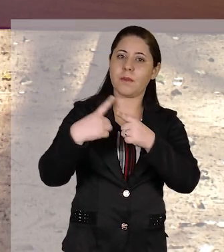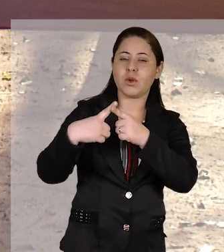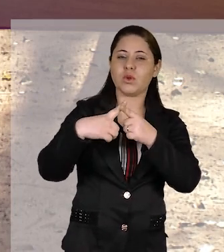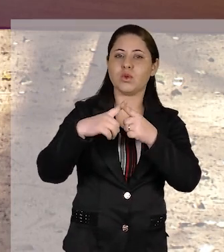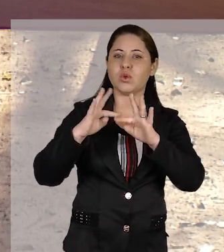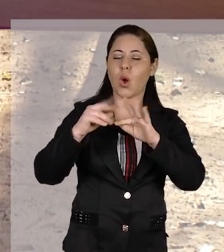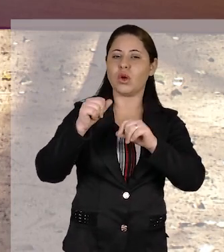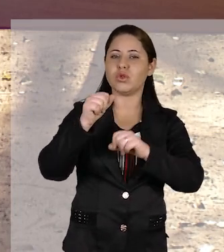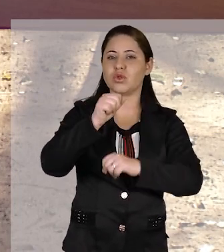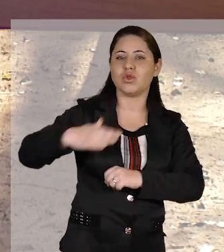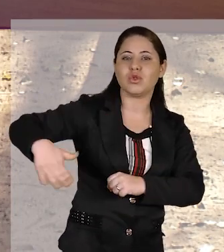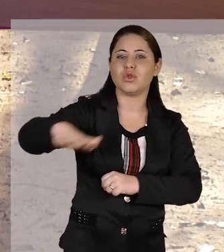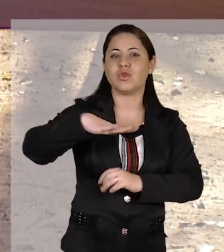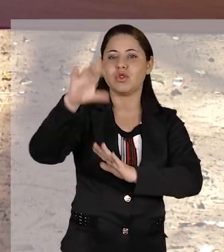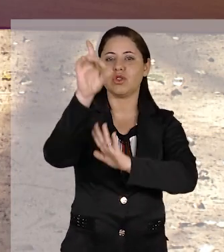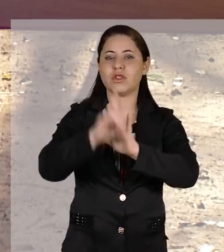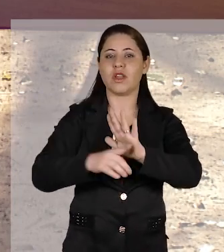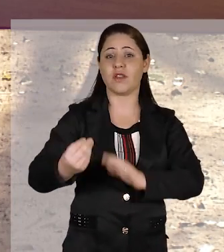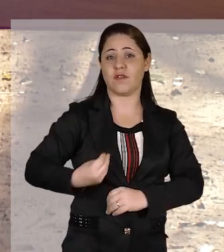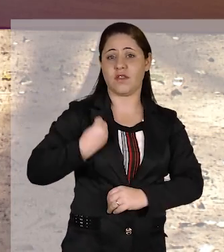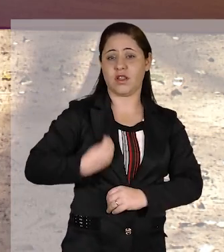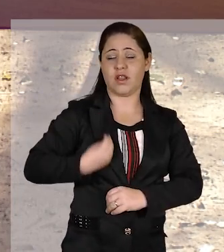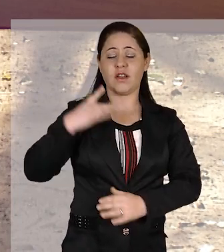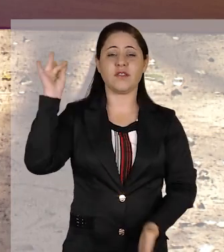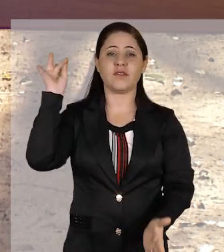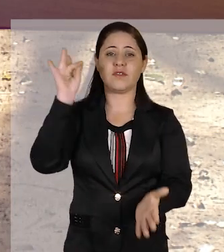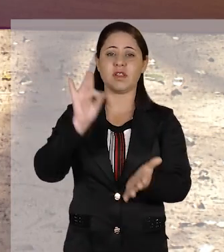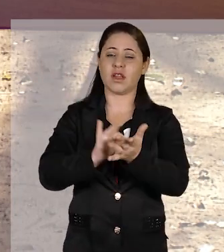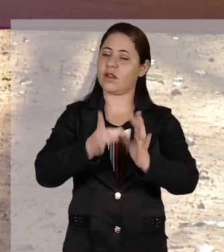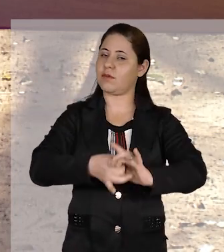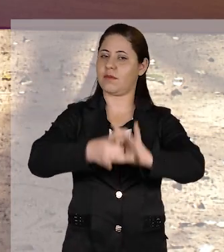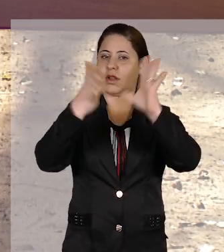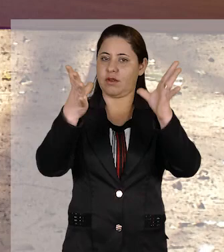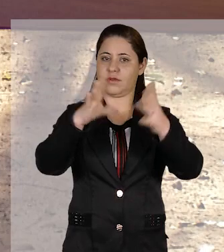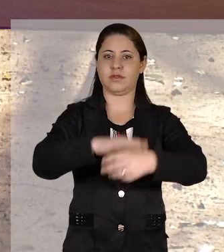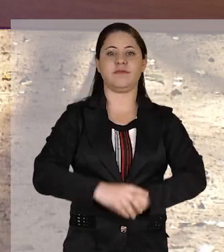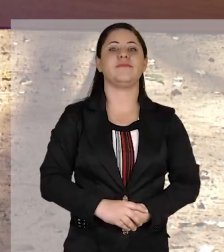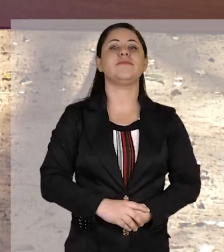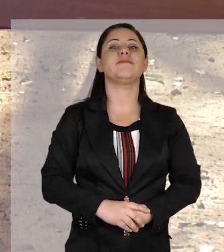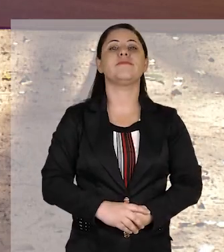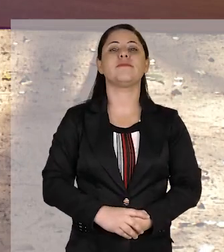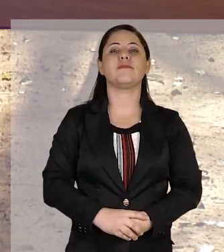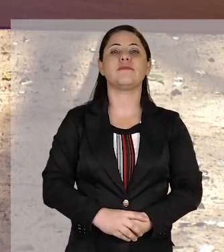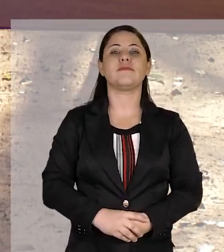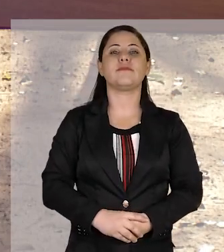posta em direitos sociais, para se viver verdadeiramente livre.